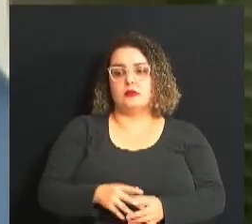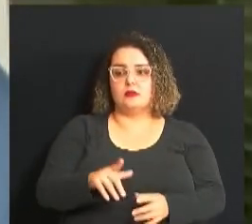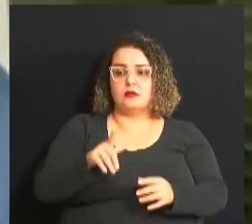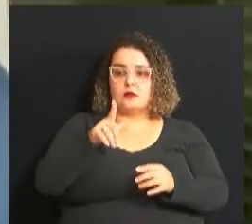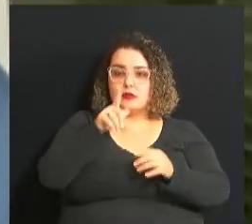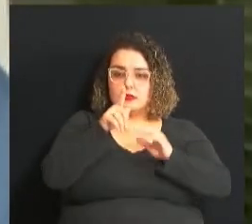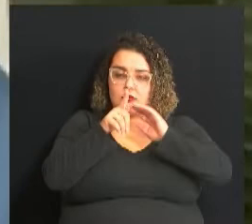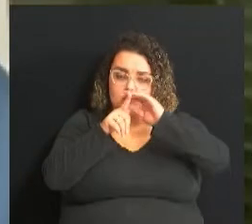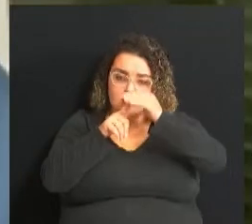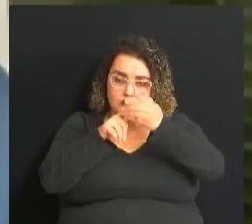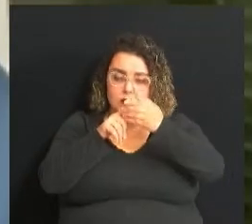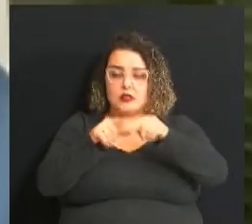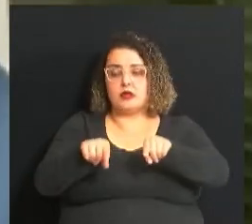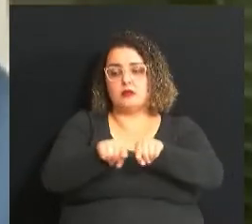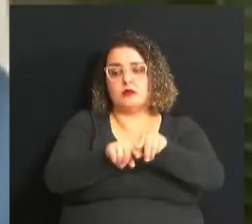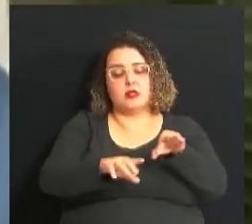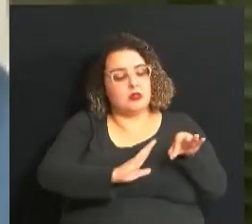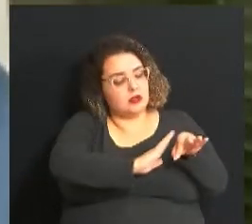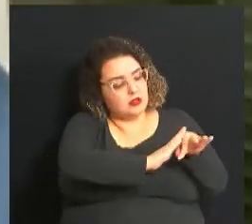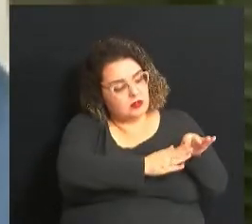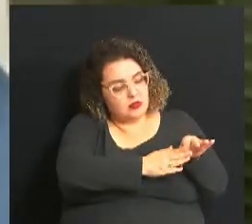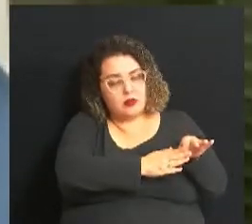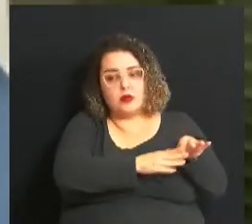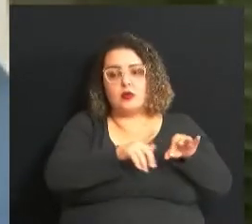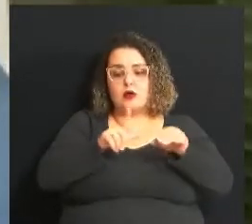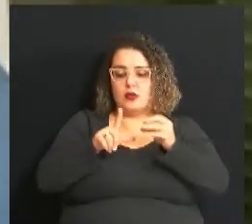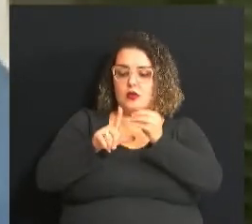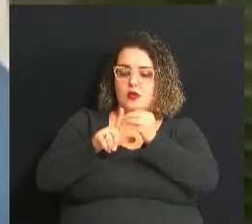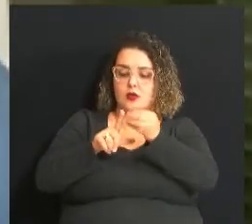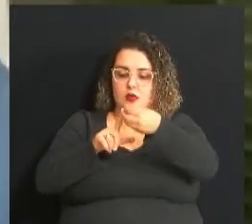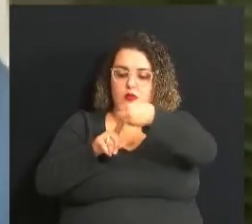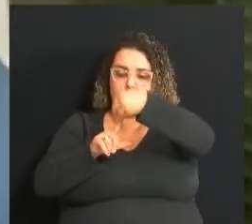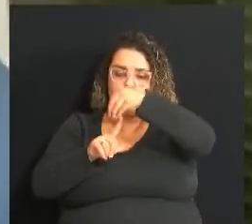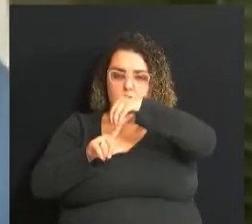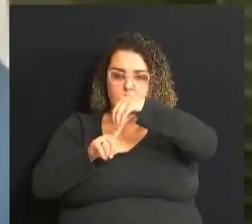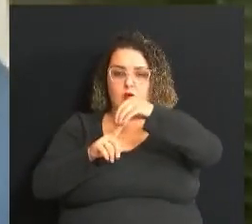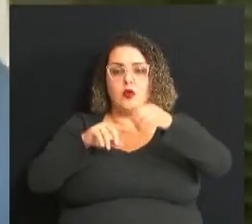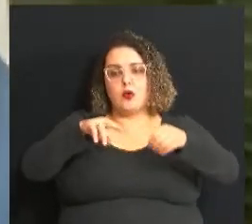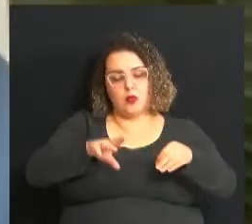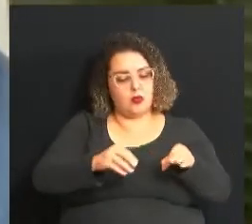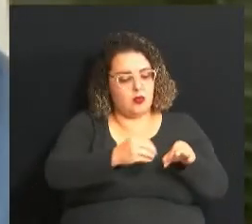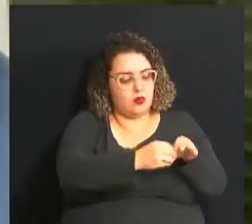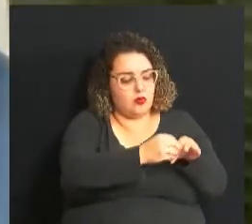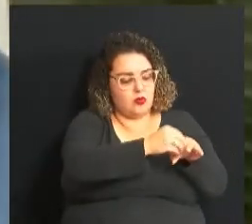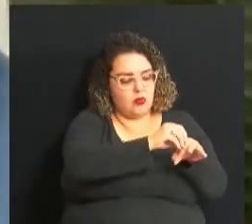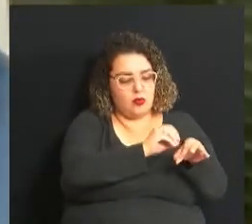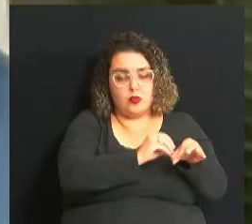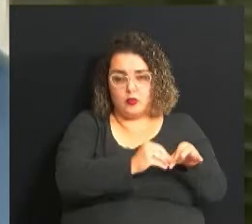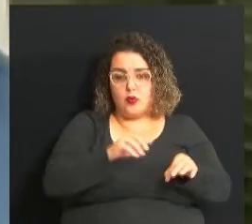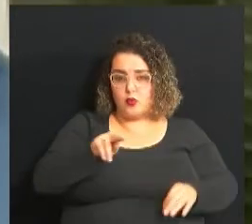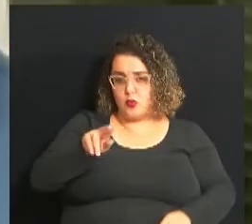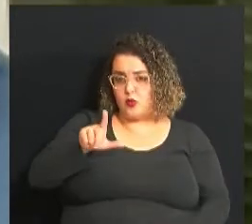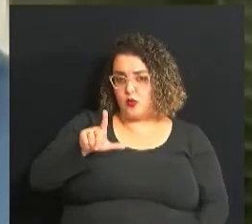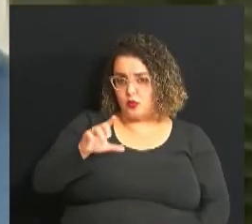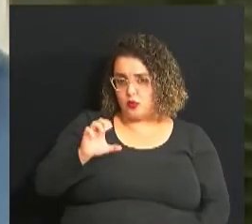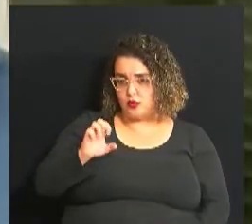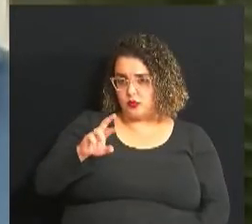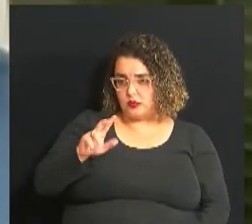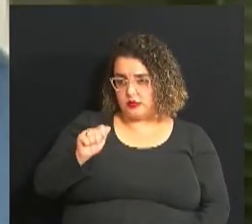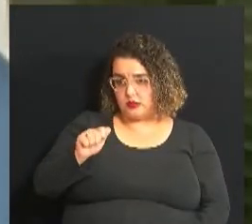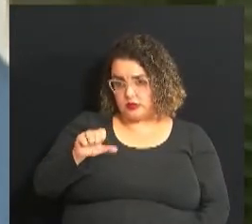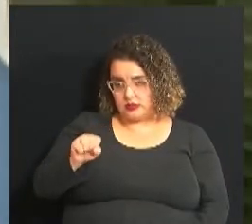feminino, seja um nódulo ou uma úlcera. Então, as úlceras são ou